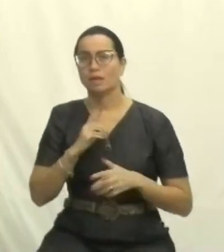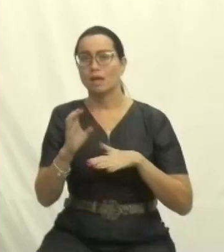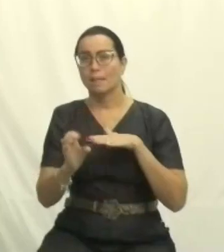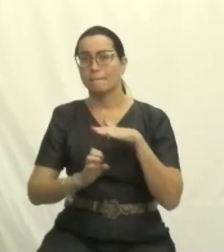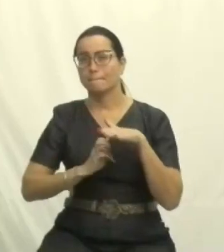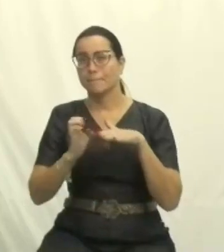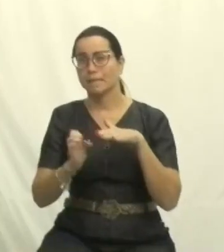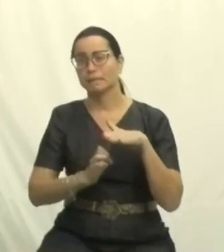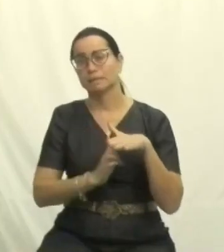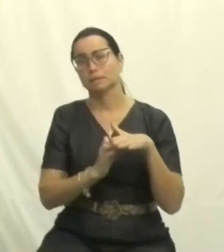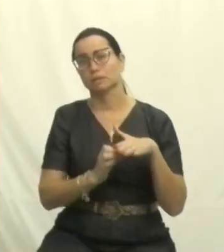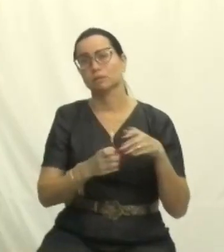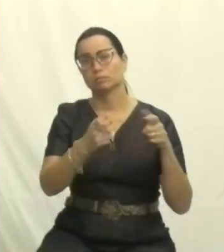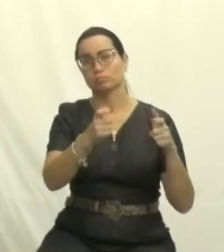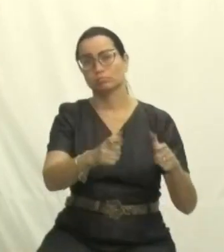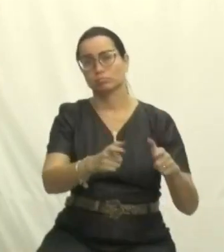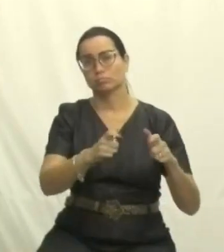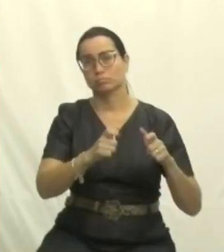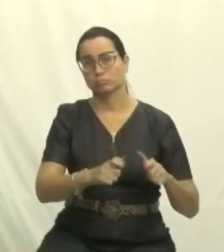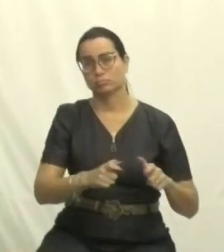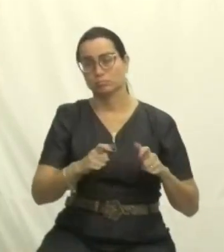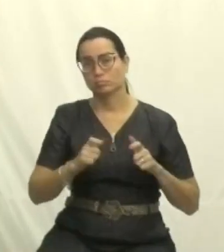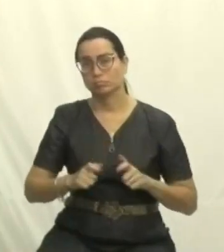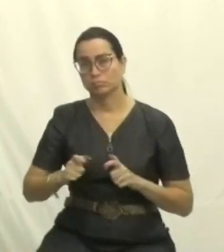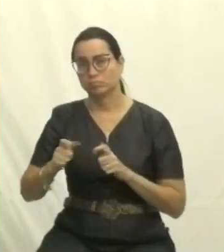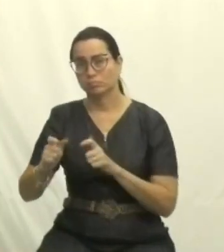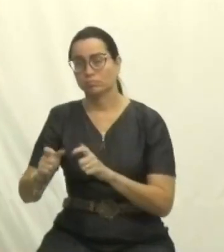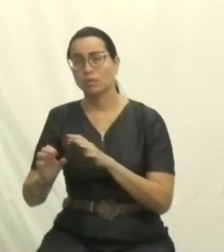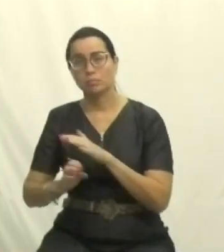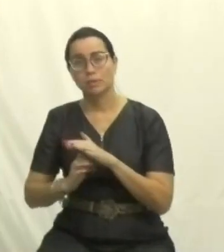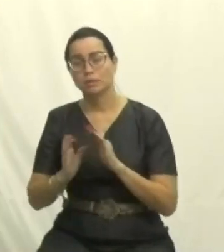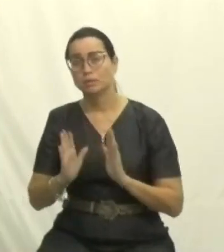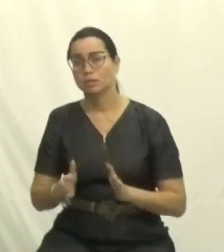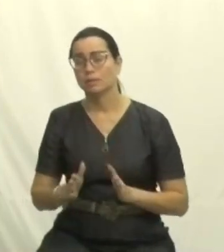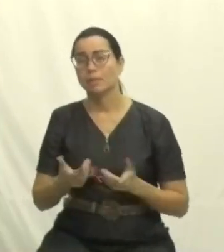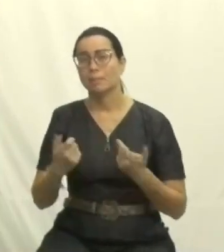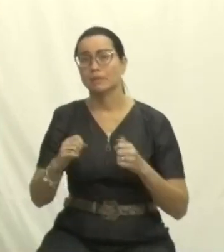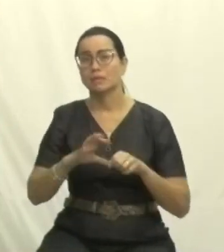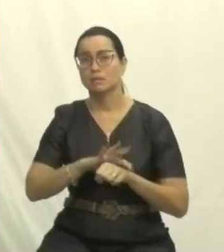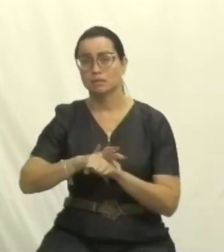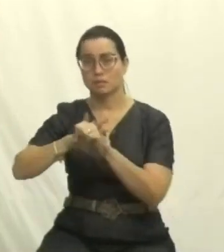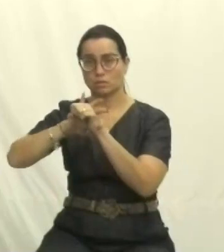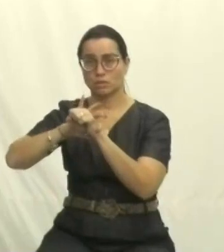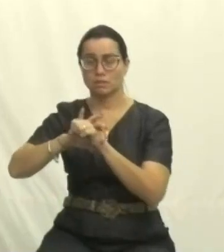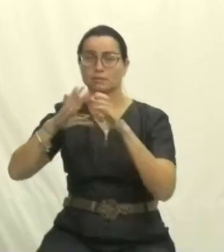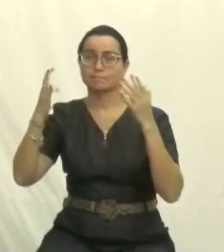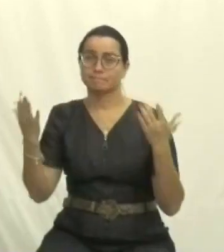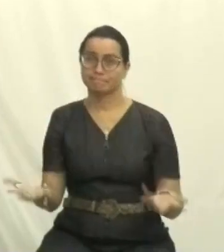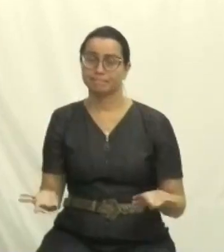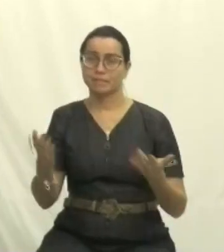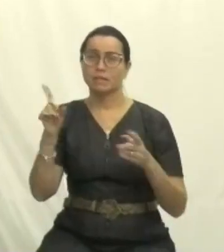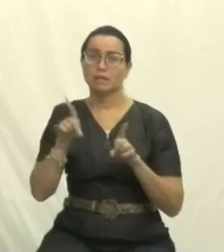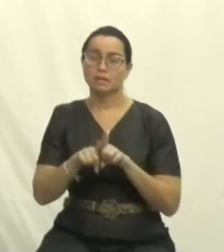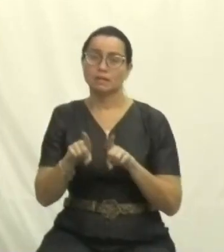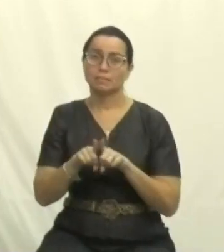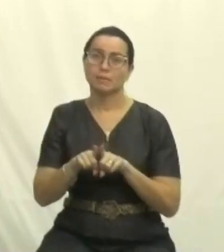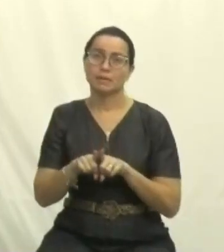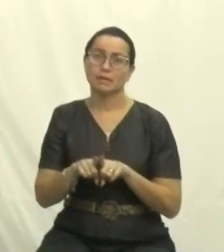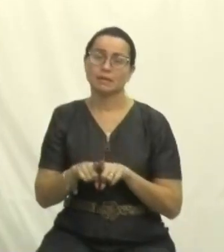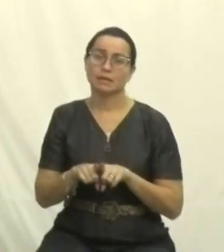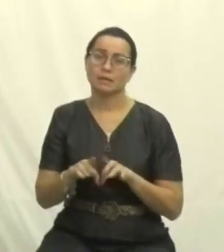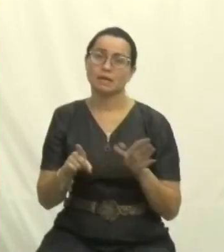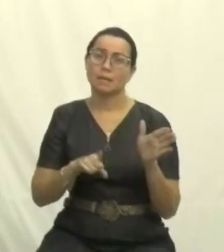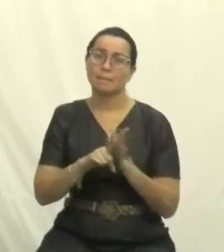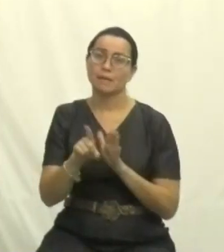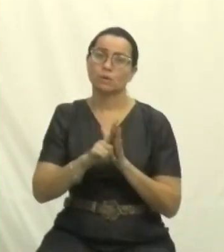região. Empresas se instalando, necessitando de segurança, e que nos questionam também